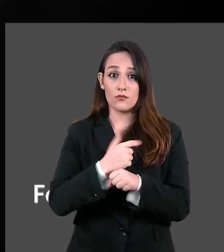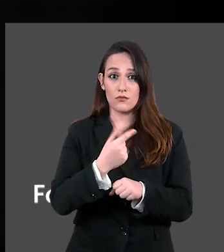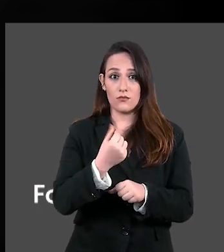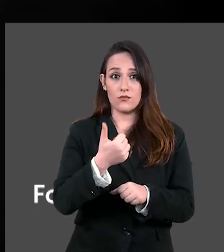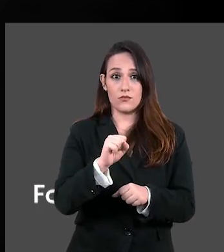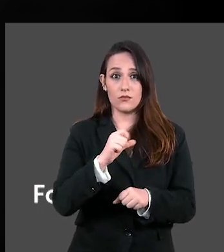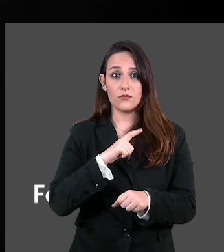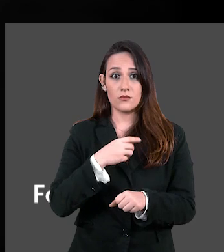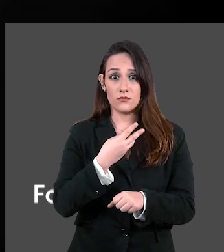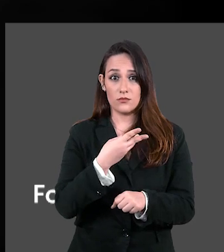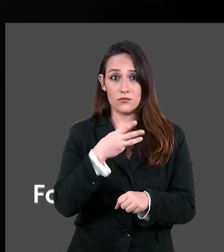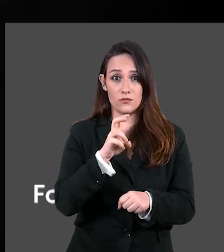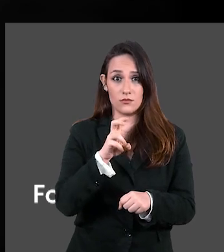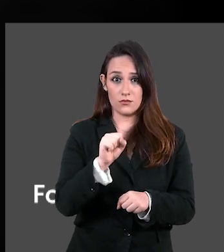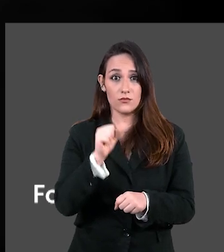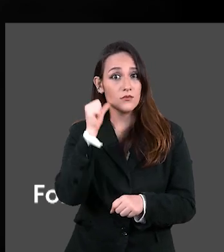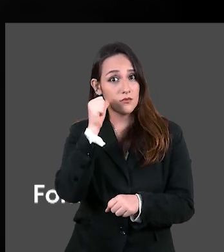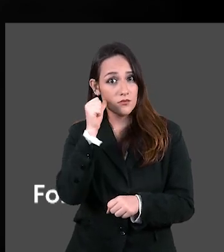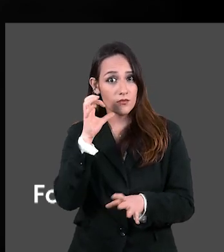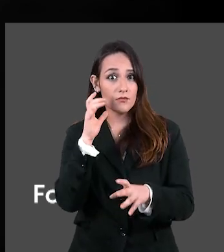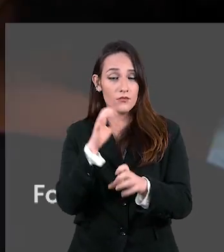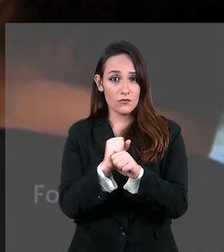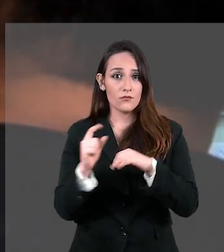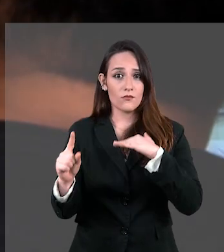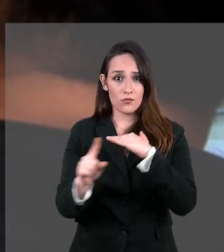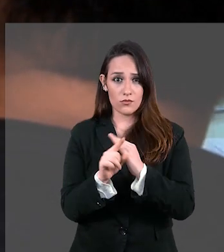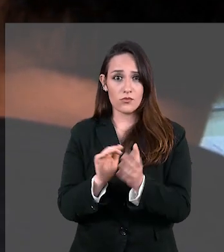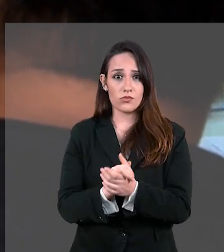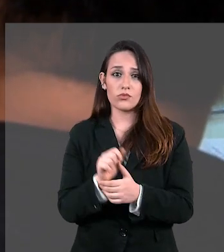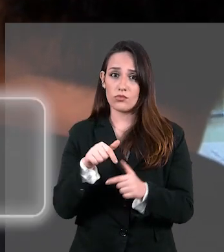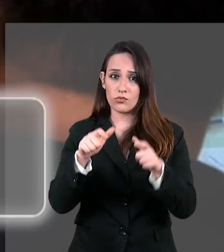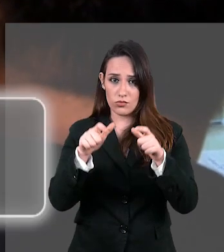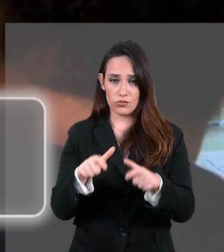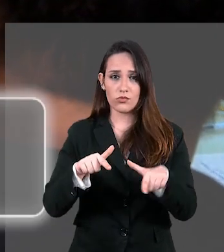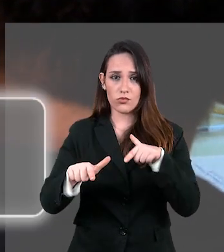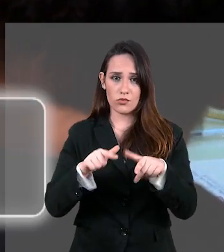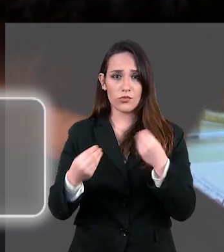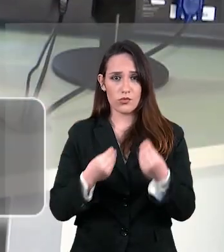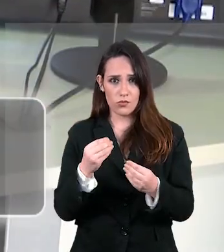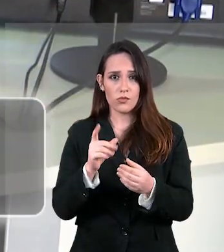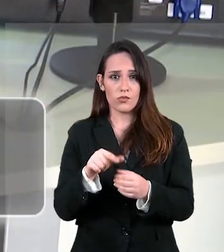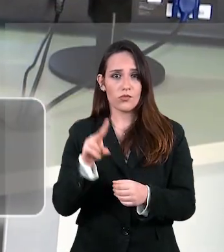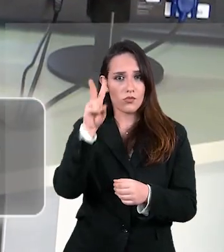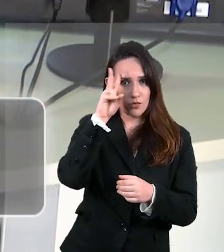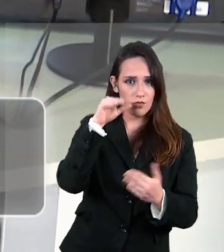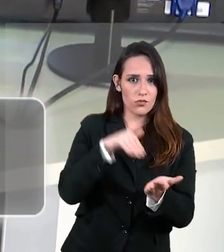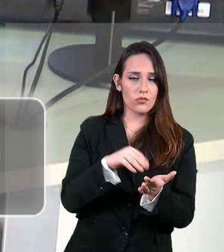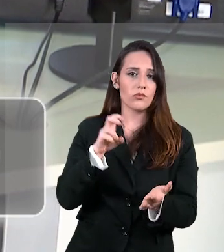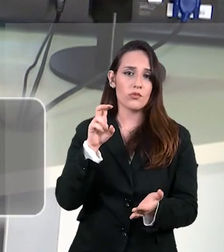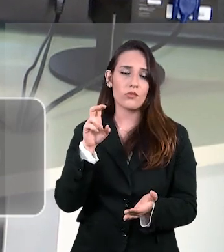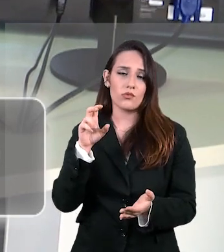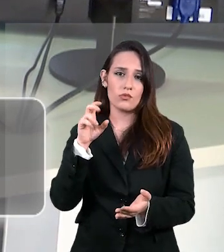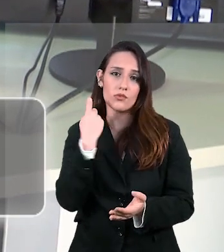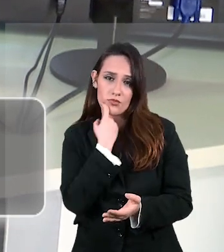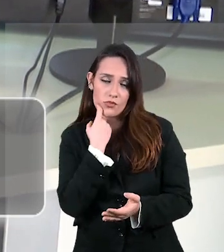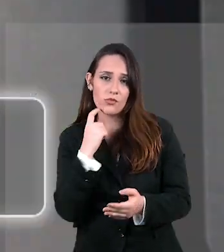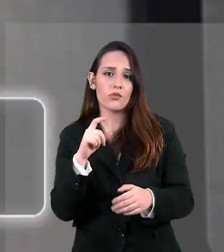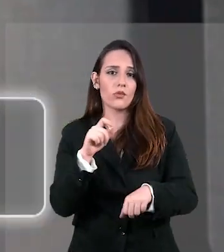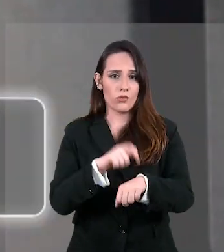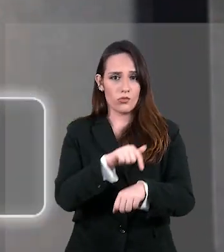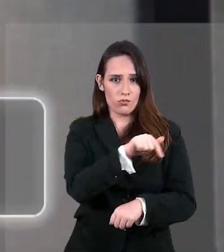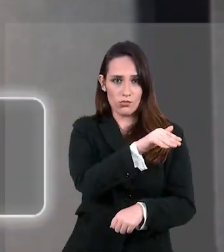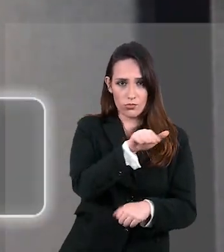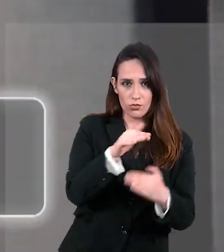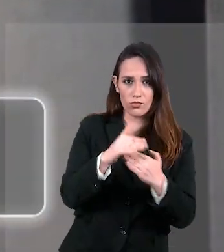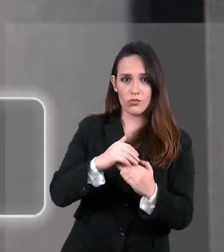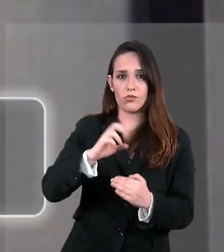foram 358 atendimentos. Vale lembrar que o local funciona de segunda a sexta-feira, sempre das 7h30